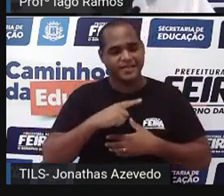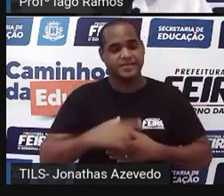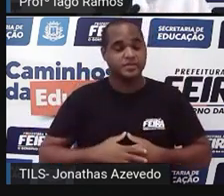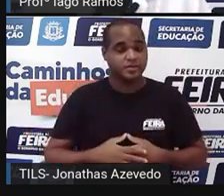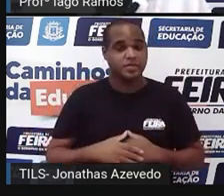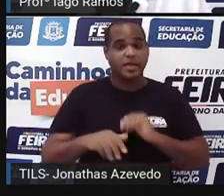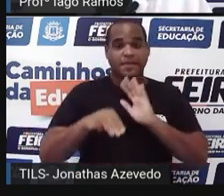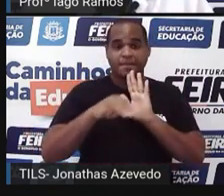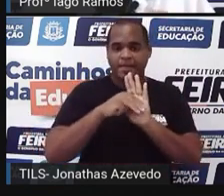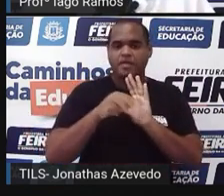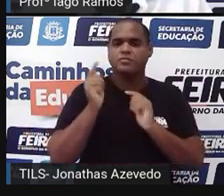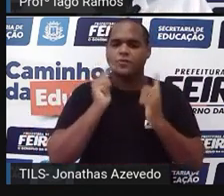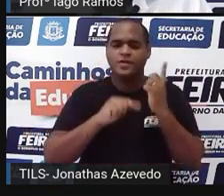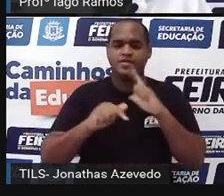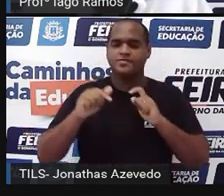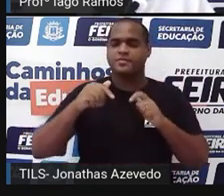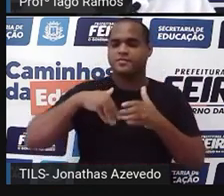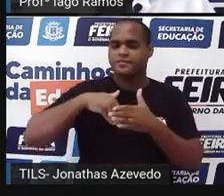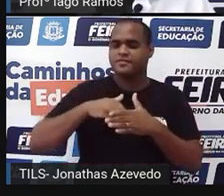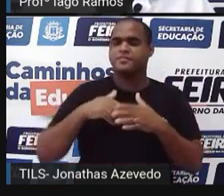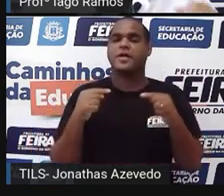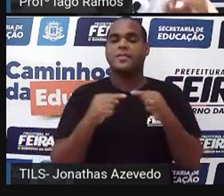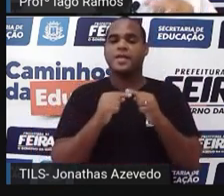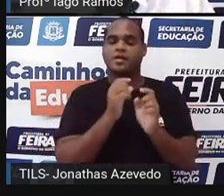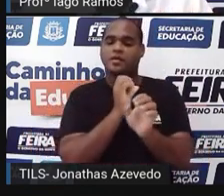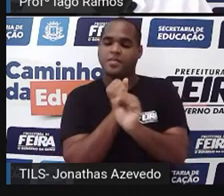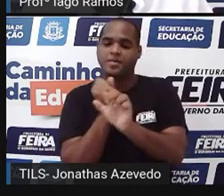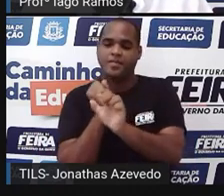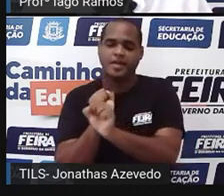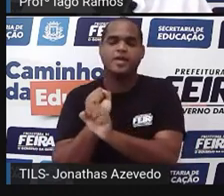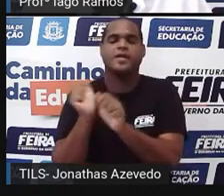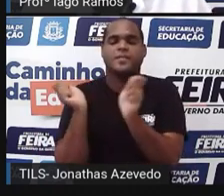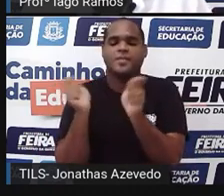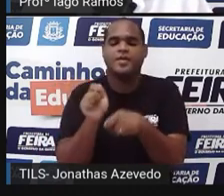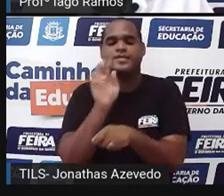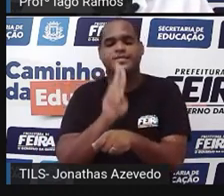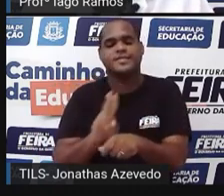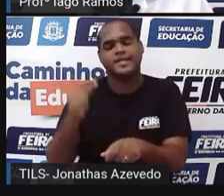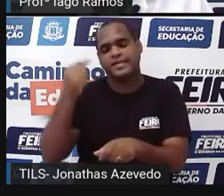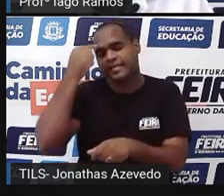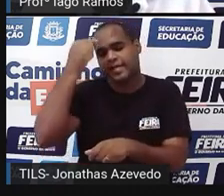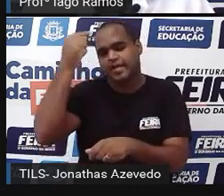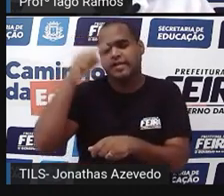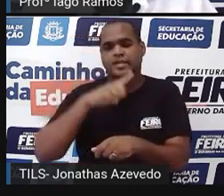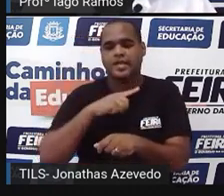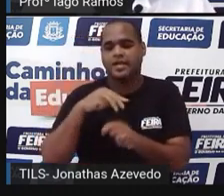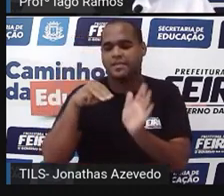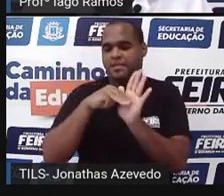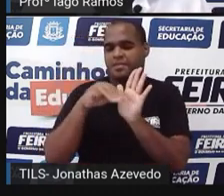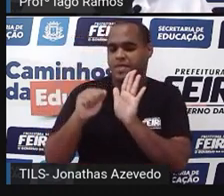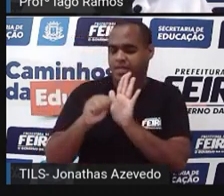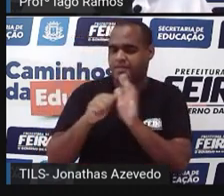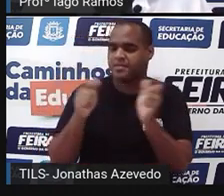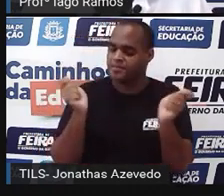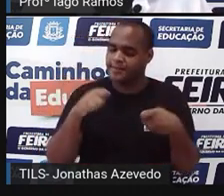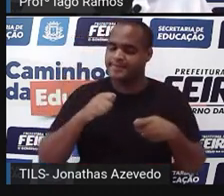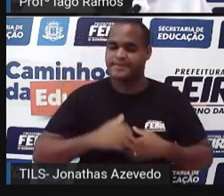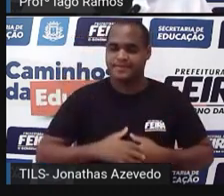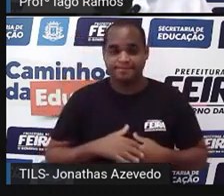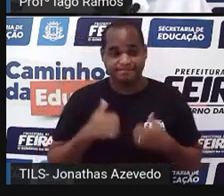nessa média de gols é calculada usando a ideia de média aritmética